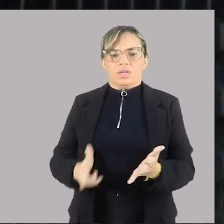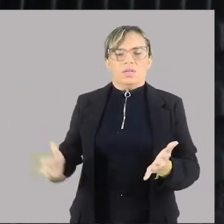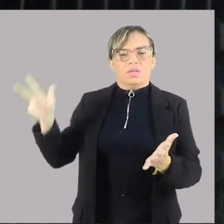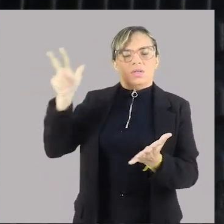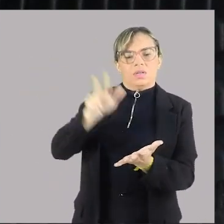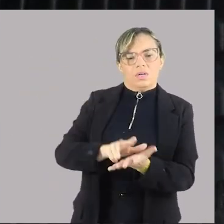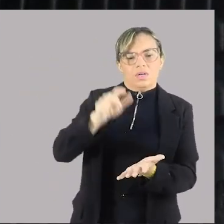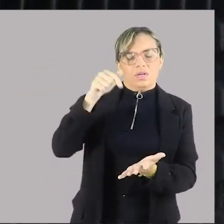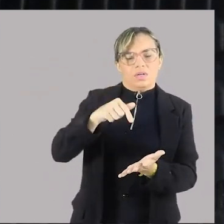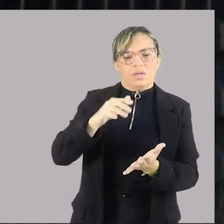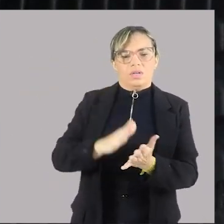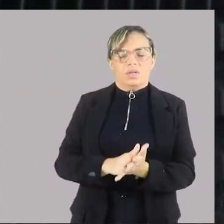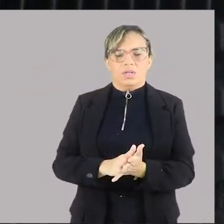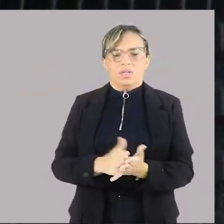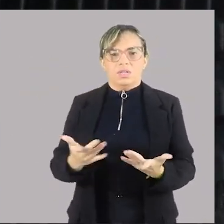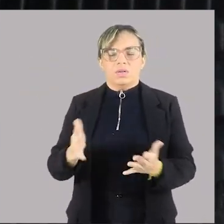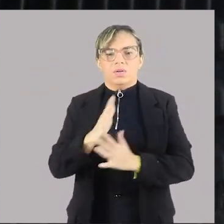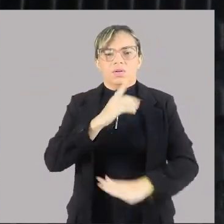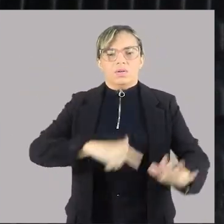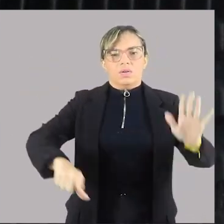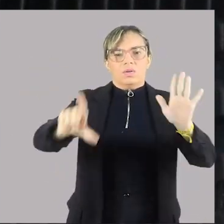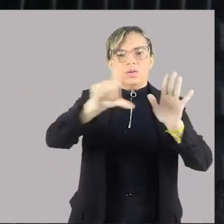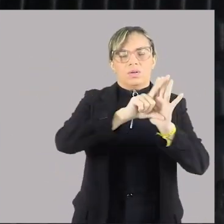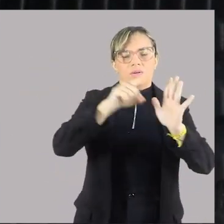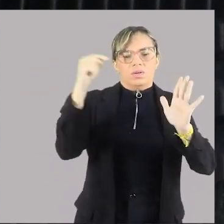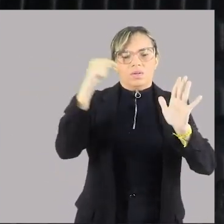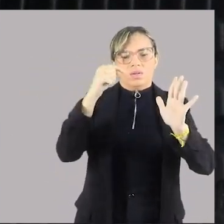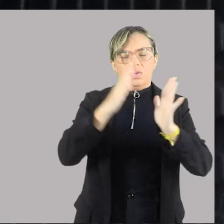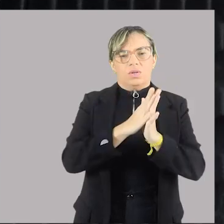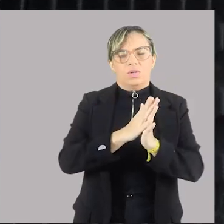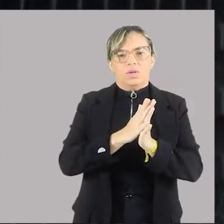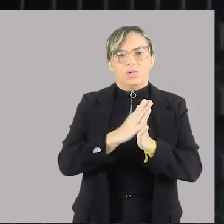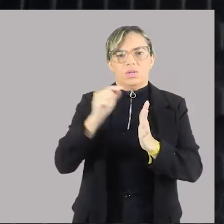estabelecer a legalização